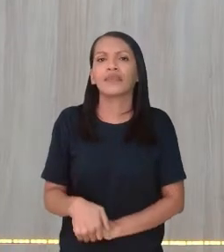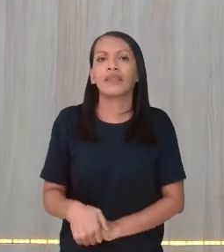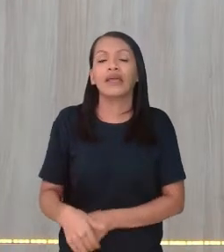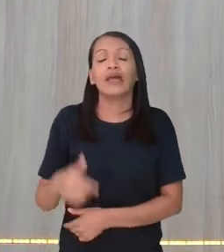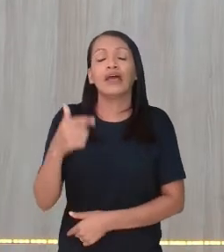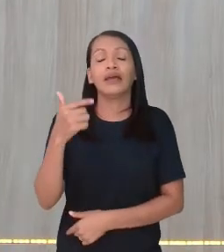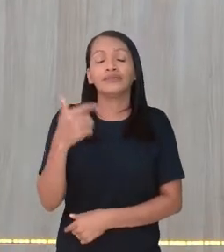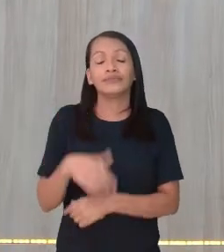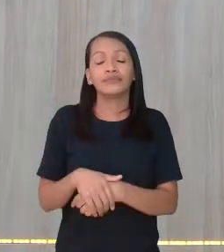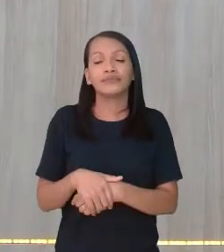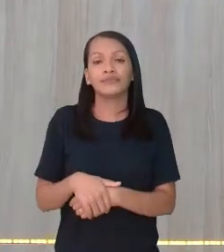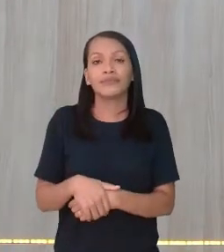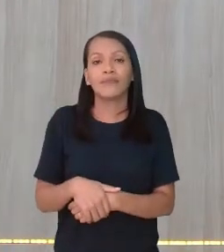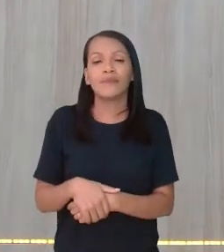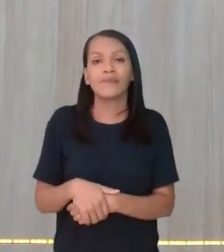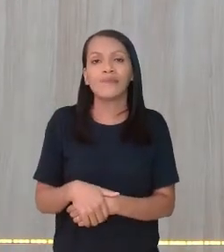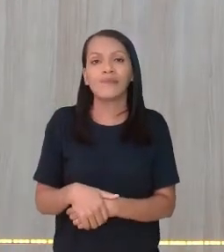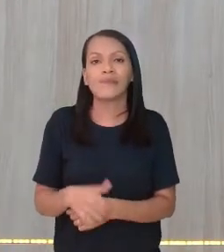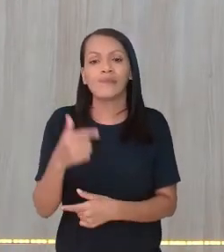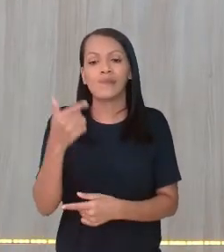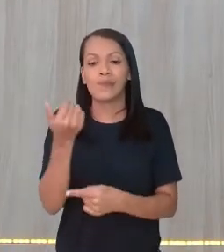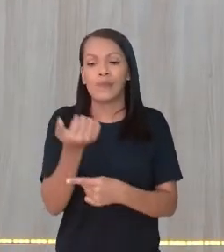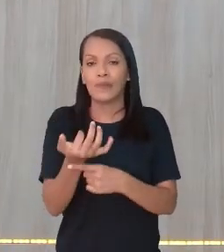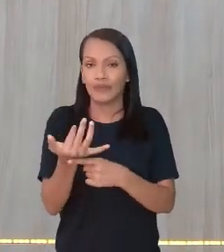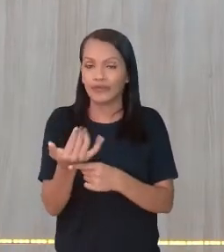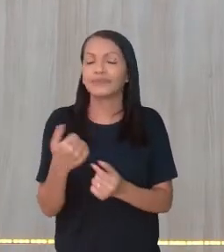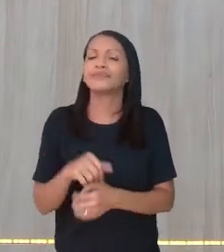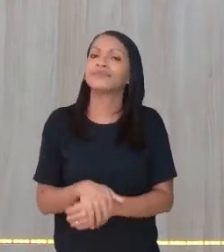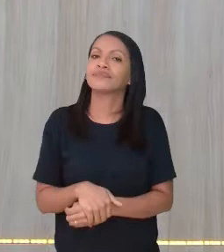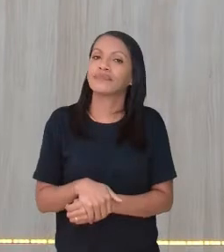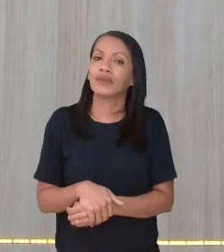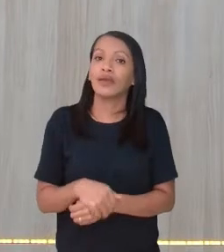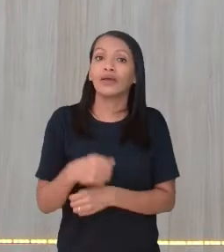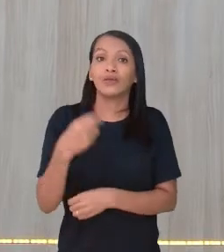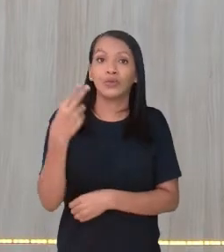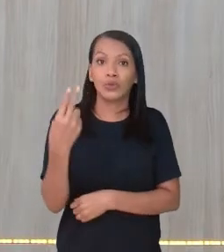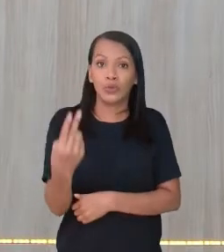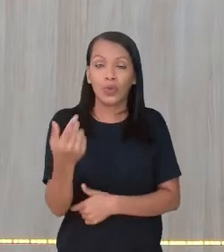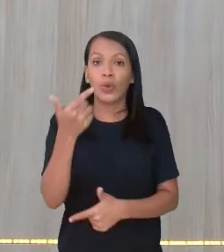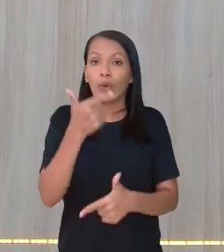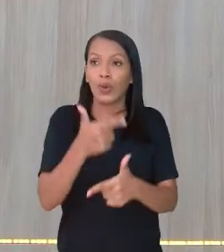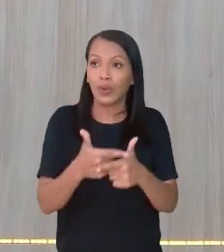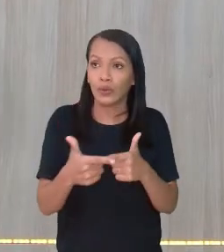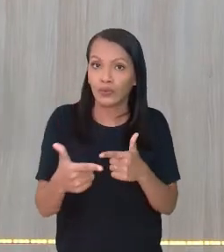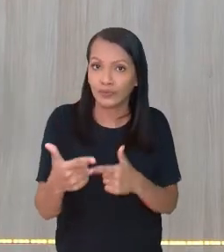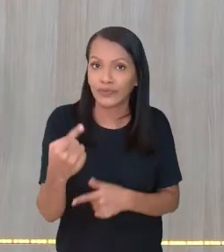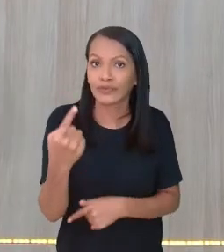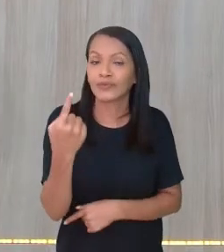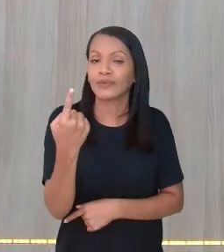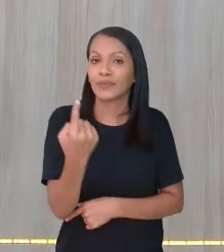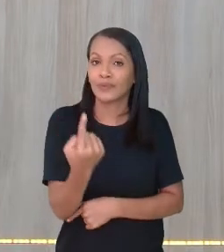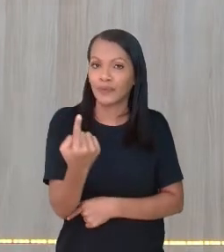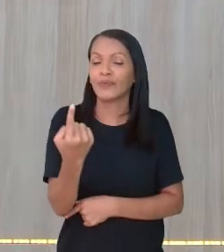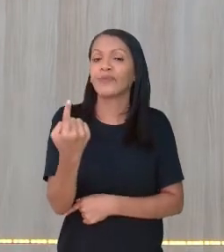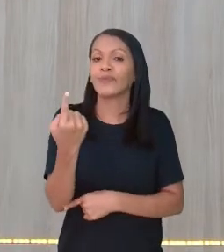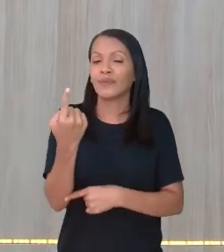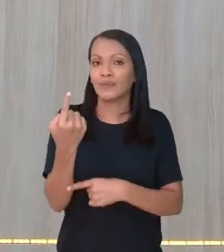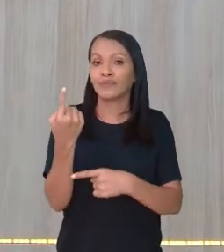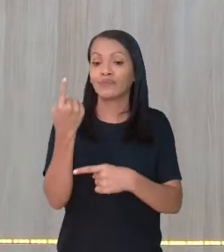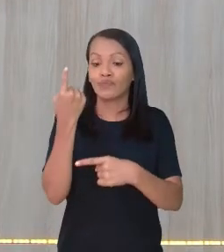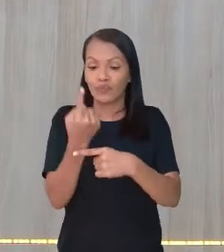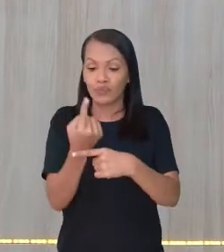inteiro por uma fração. Como é que a gente resolve? Repete o número inteiro, repete o primeiro valor e